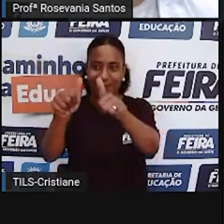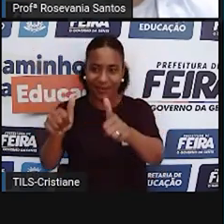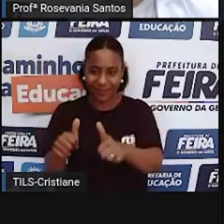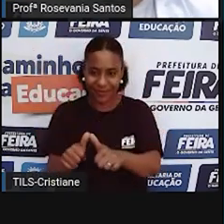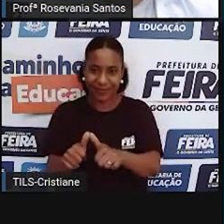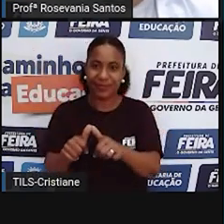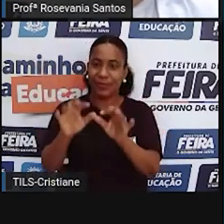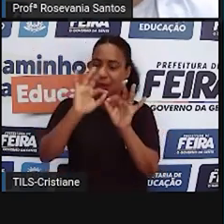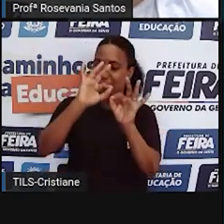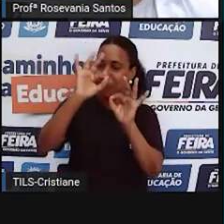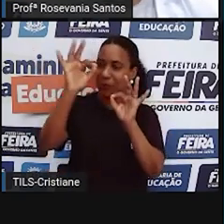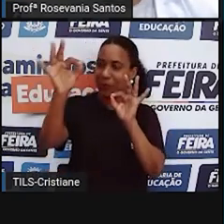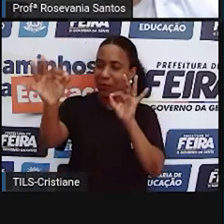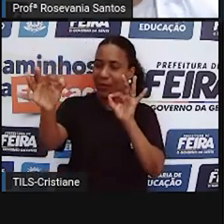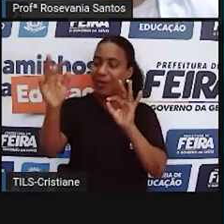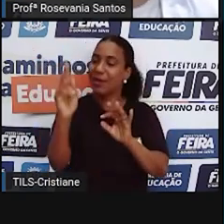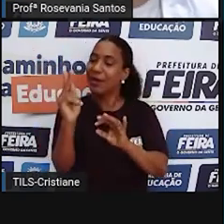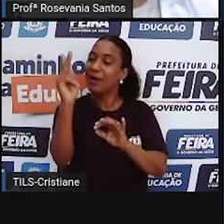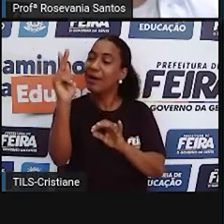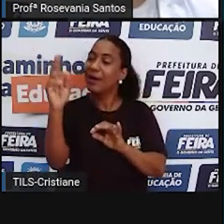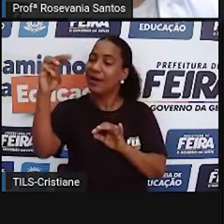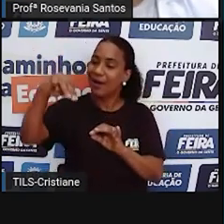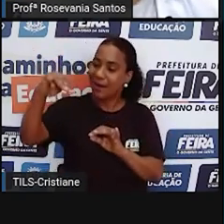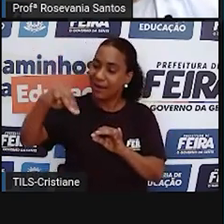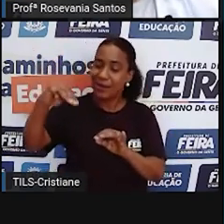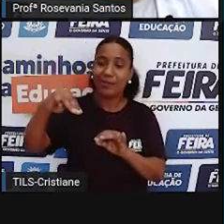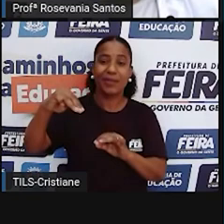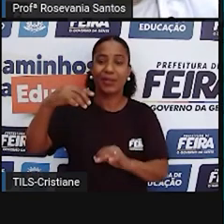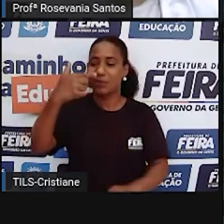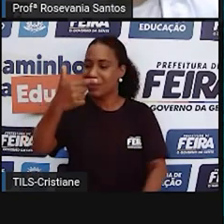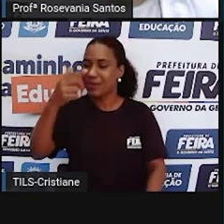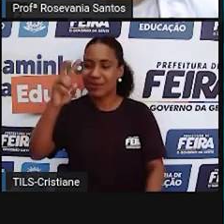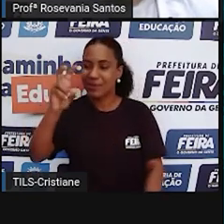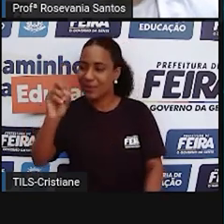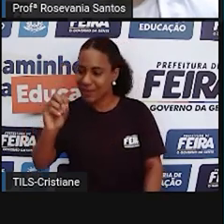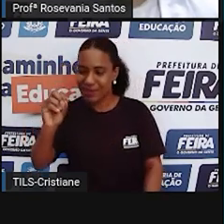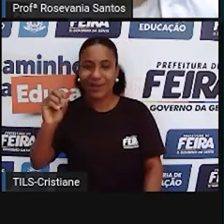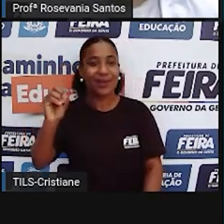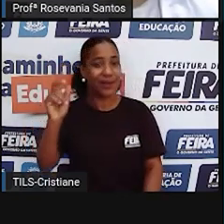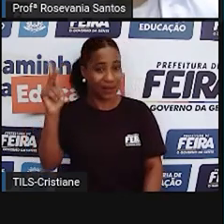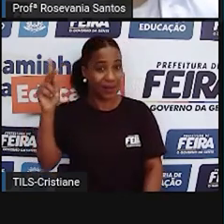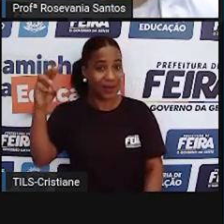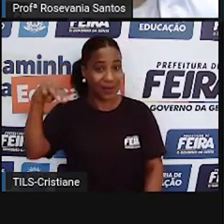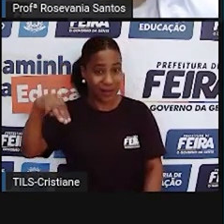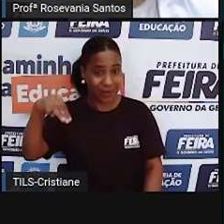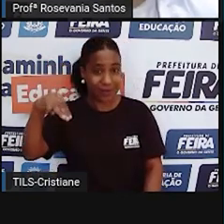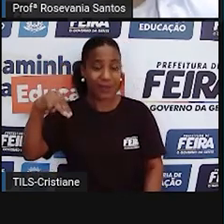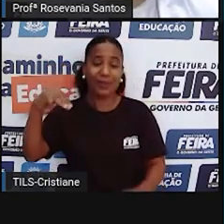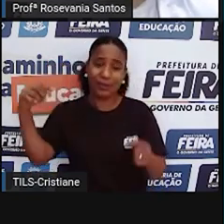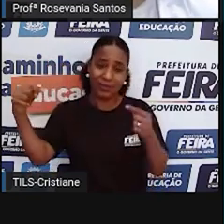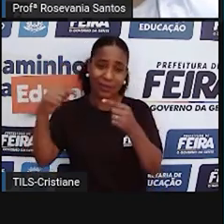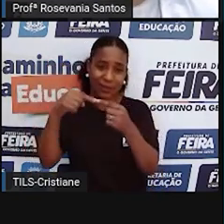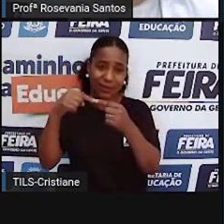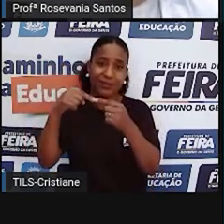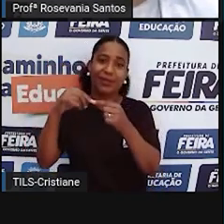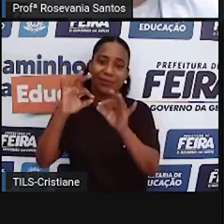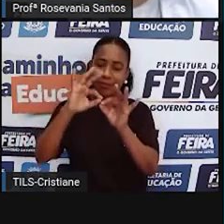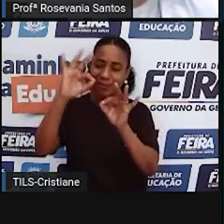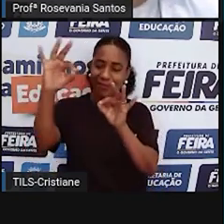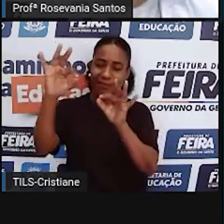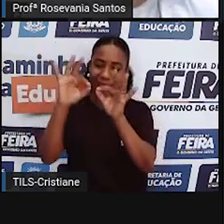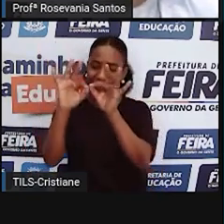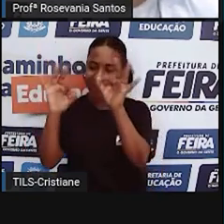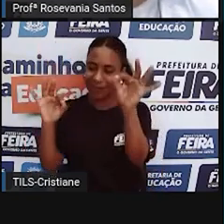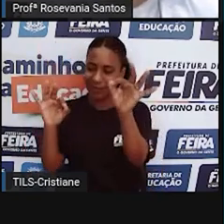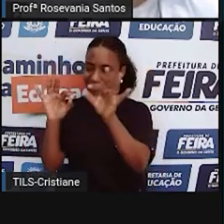250 quilômetros, qualquer canto do mapa é 250 quilômetros. Então, é nesse ponto que eu digo que elas são bastante parecidas. É claro